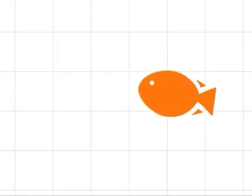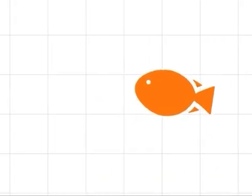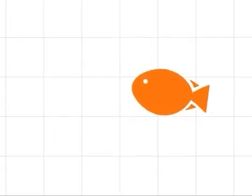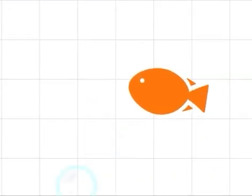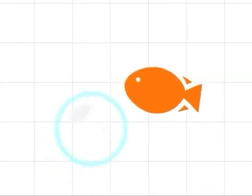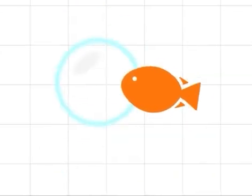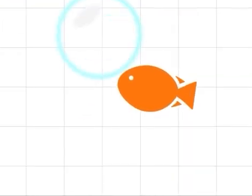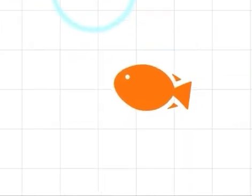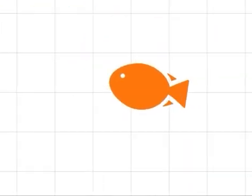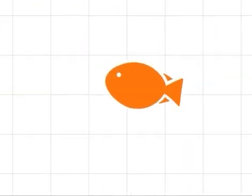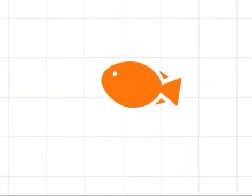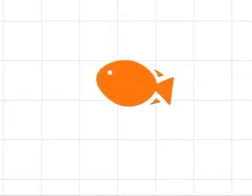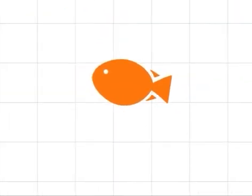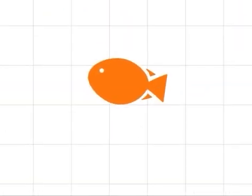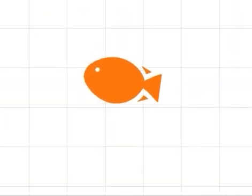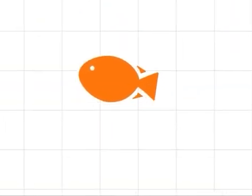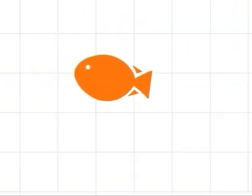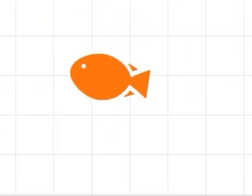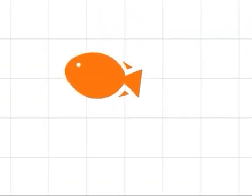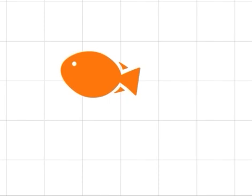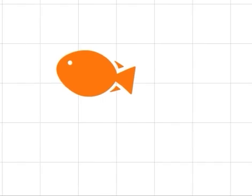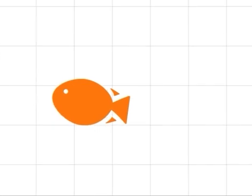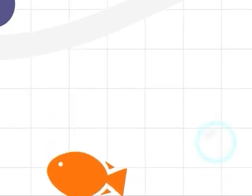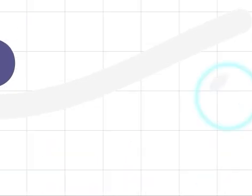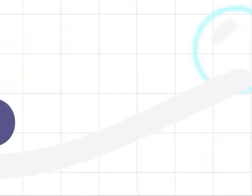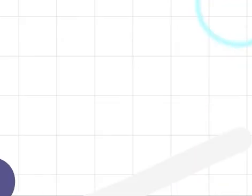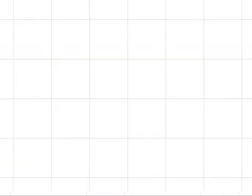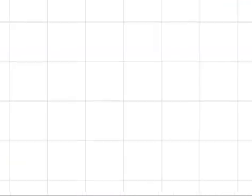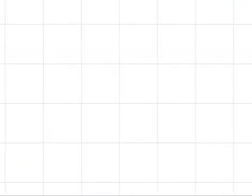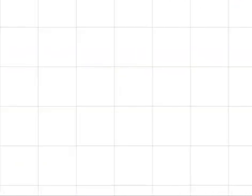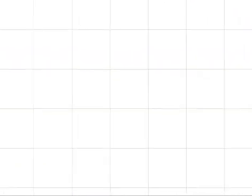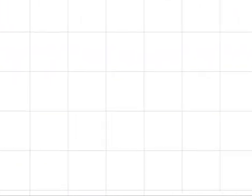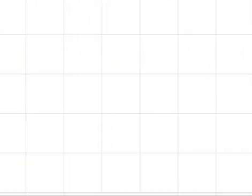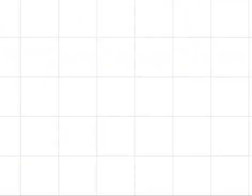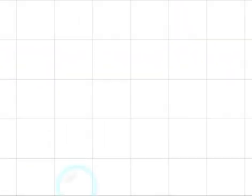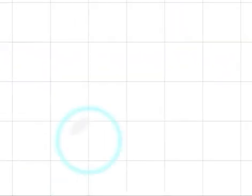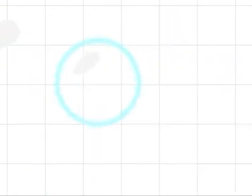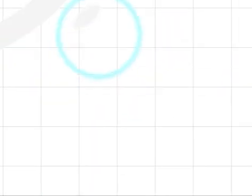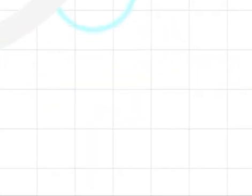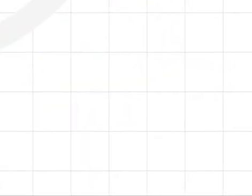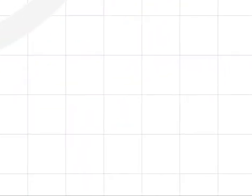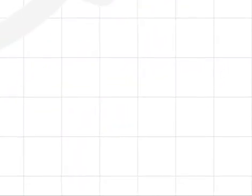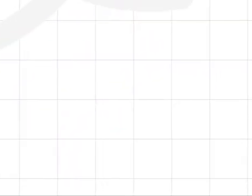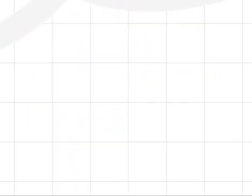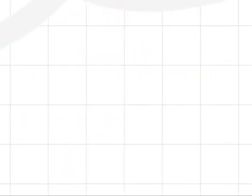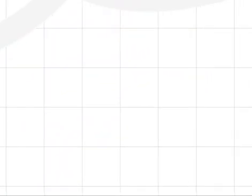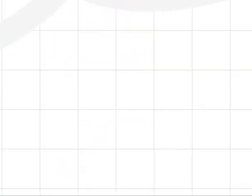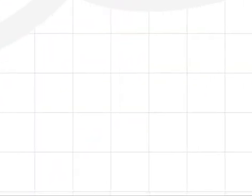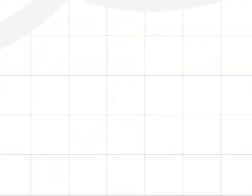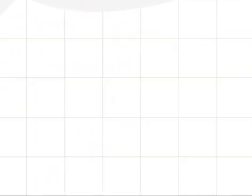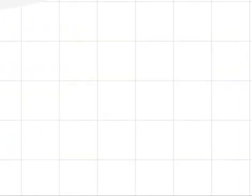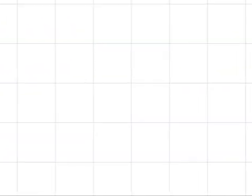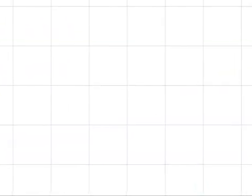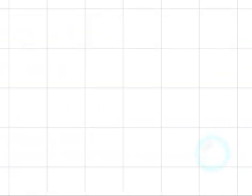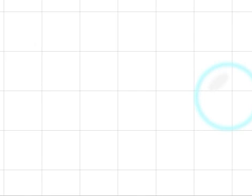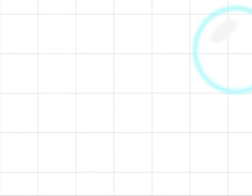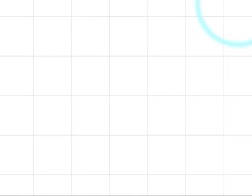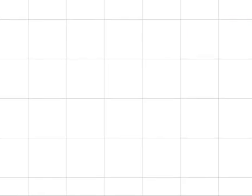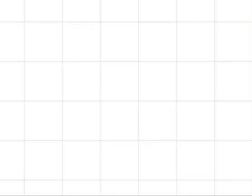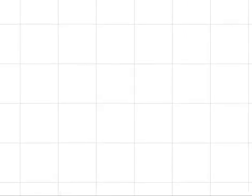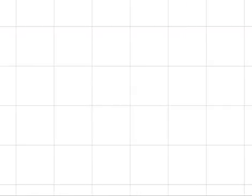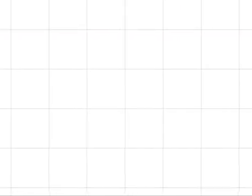de precisão, mas todos os outros, tá bom? Outro benefício, desenvolve a resiliência e